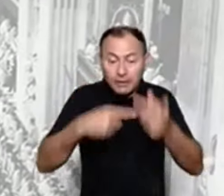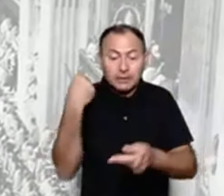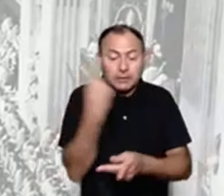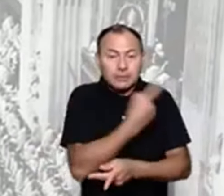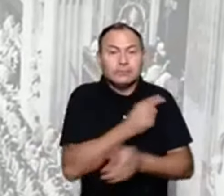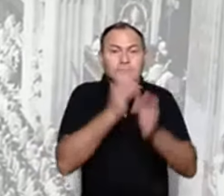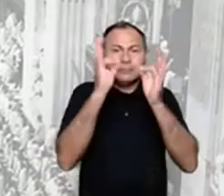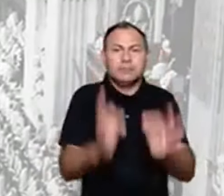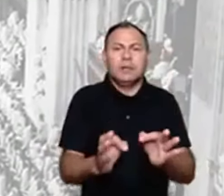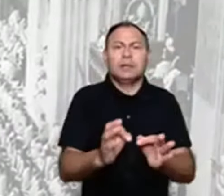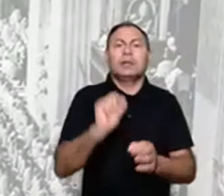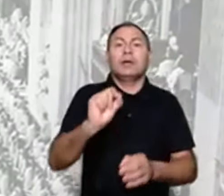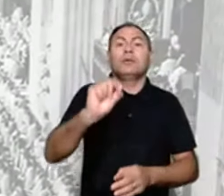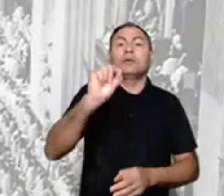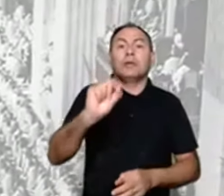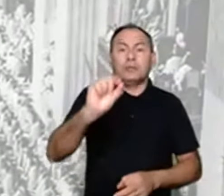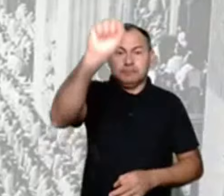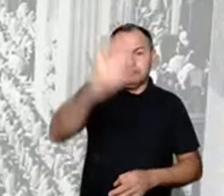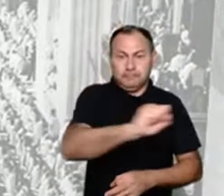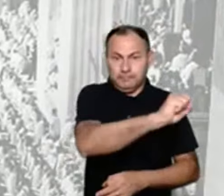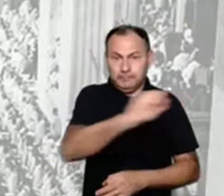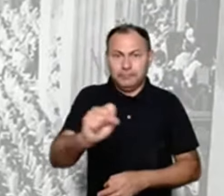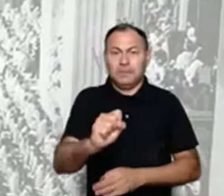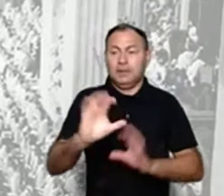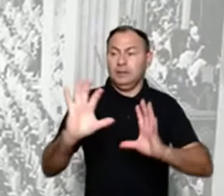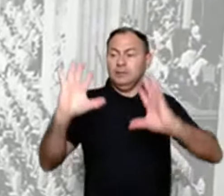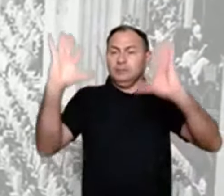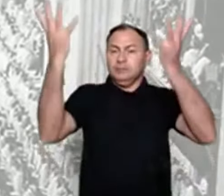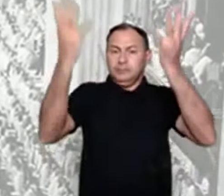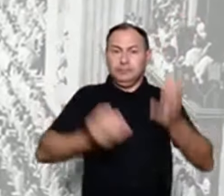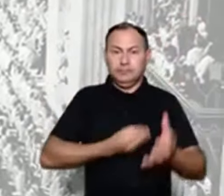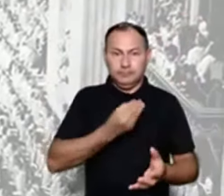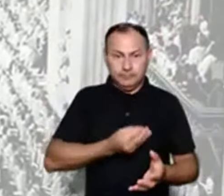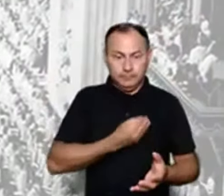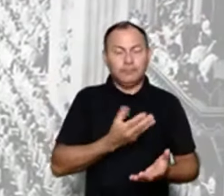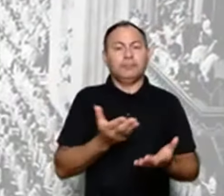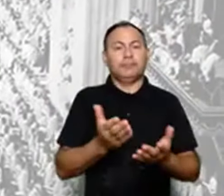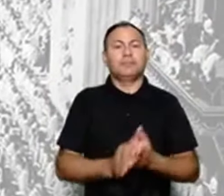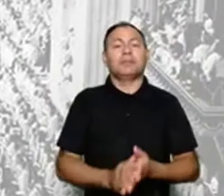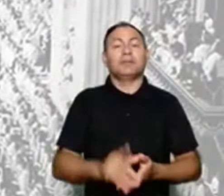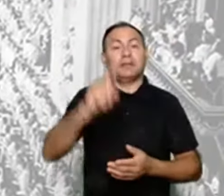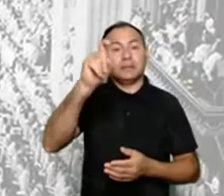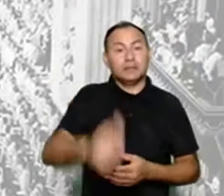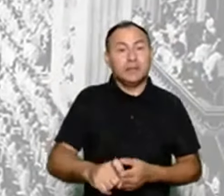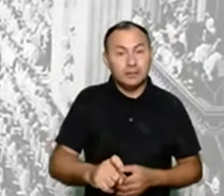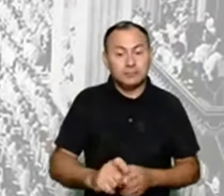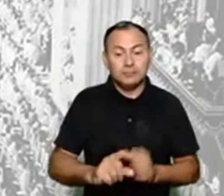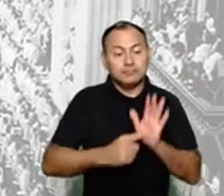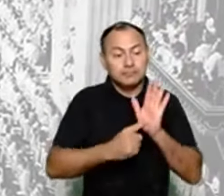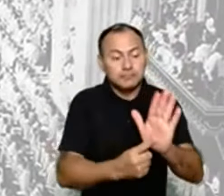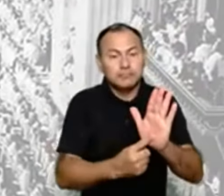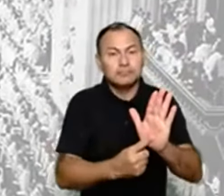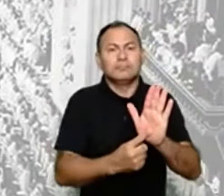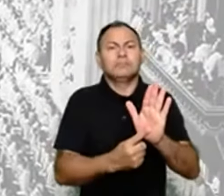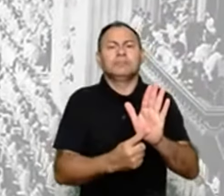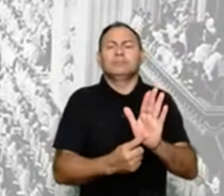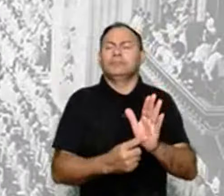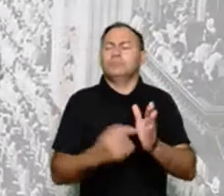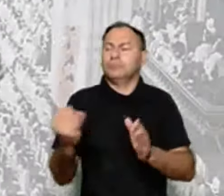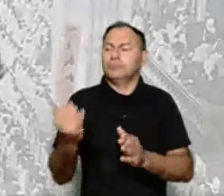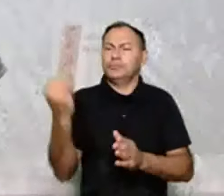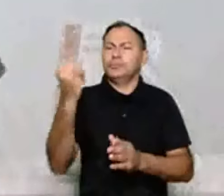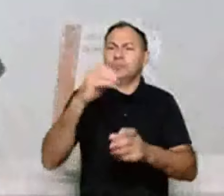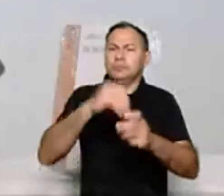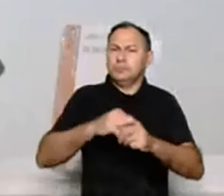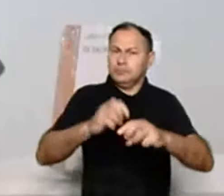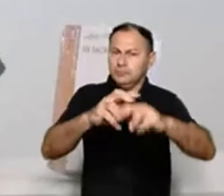dizer para nós exatamente que os sacramentos são celebrações da vida e, sendo eles sinais pensíveis,